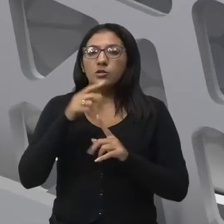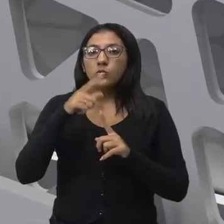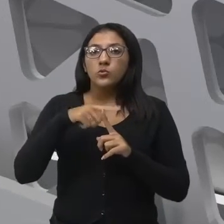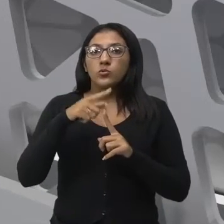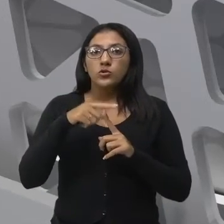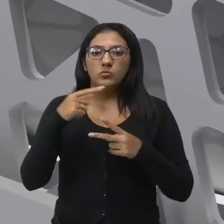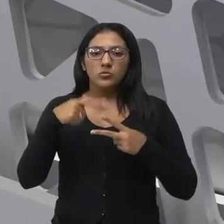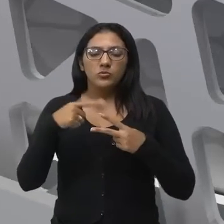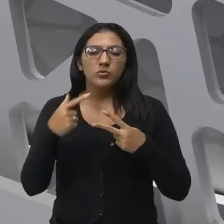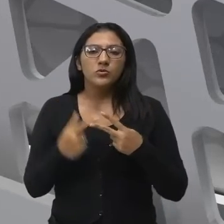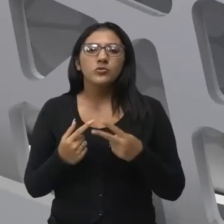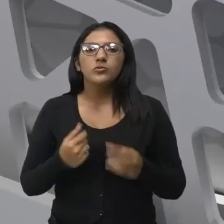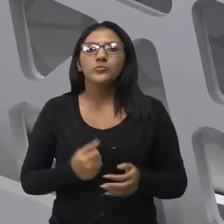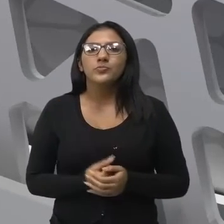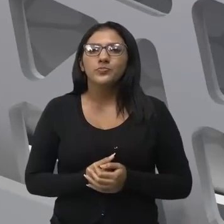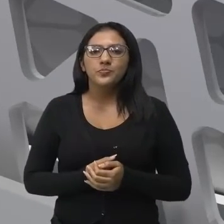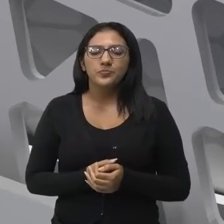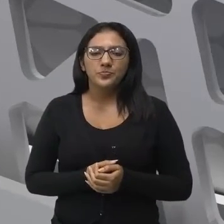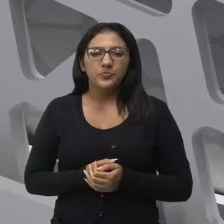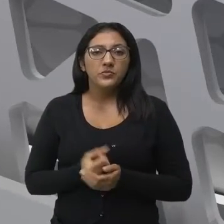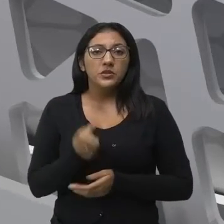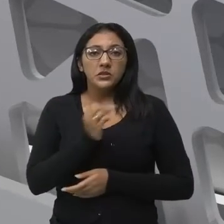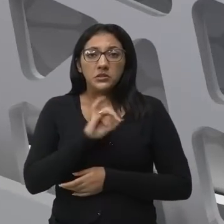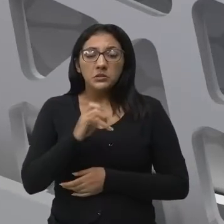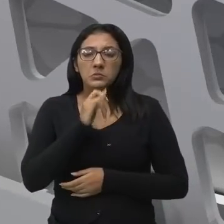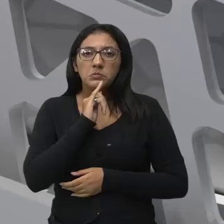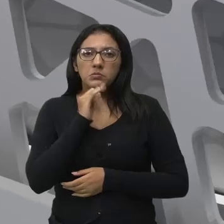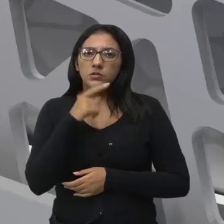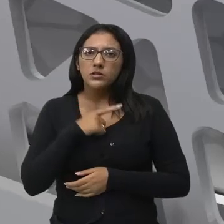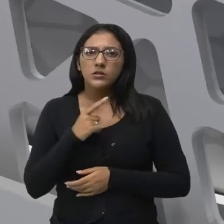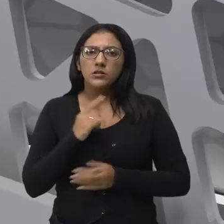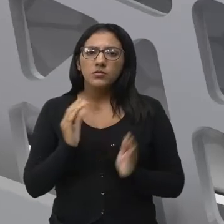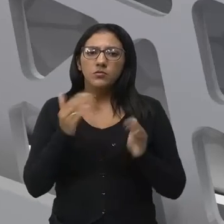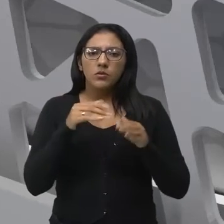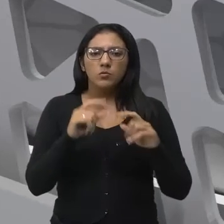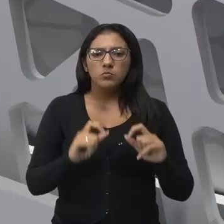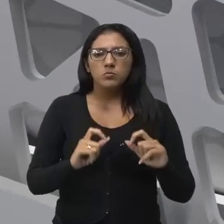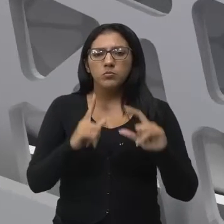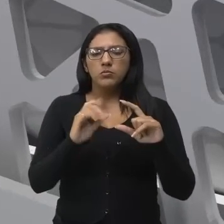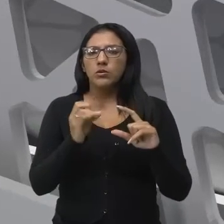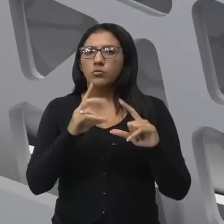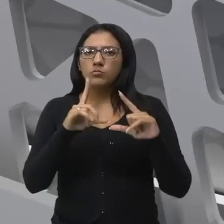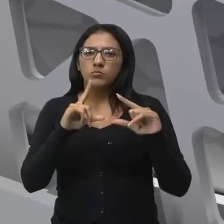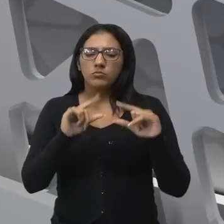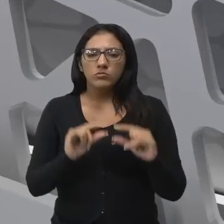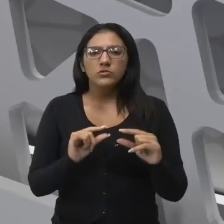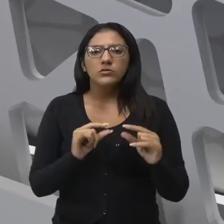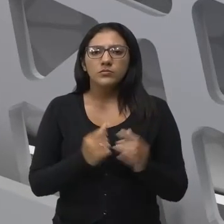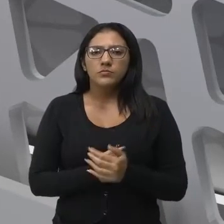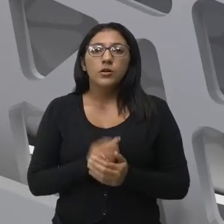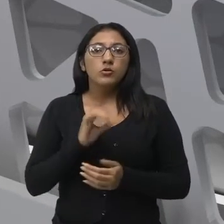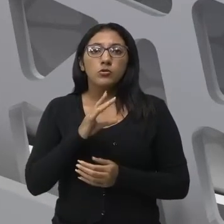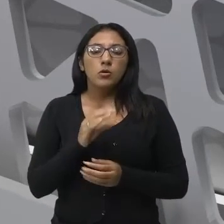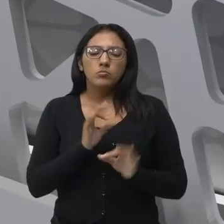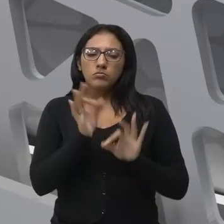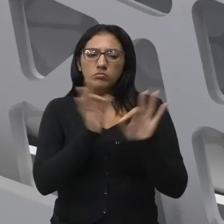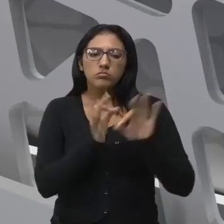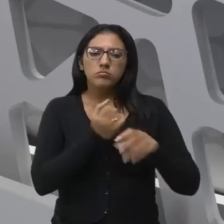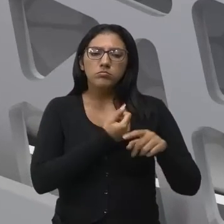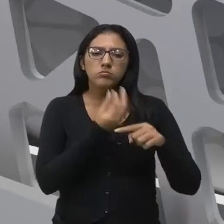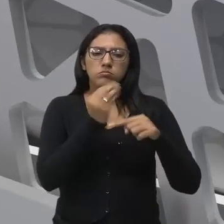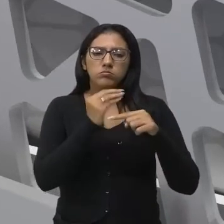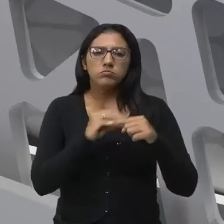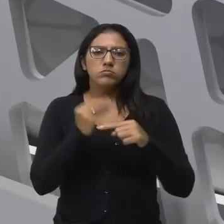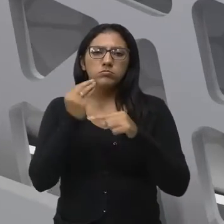se é direta ou se é inversa. No caso, se forem de relações diretas, né, a gente vai manter o seu formato,